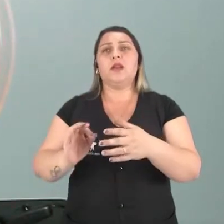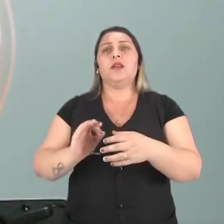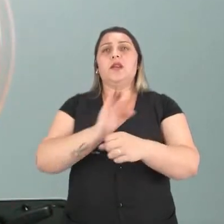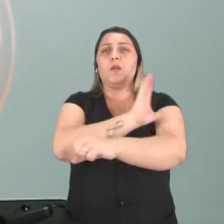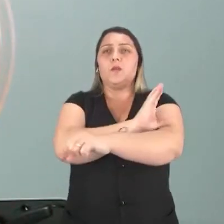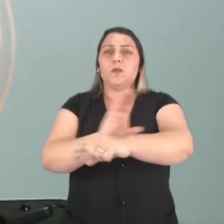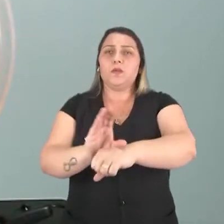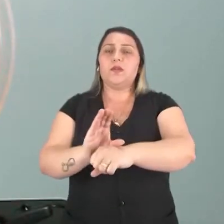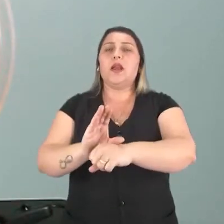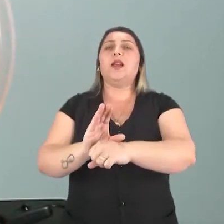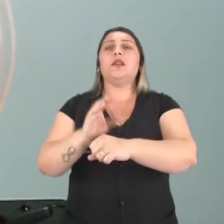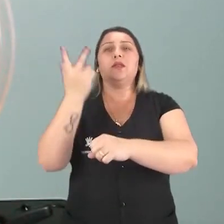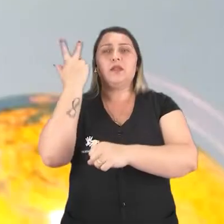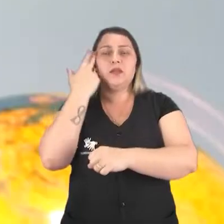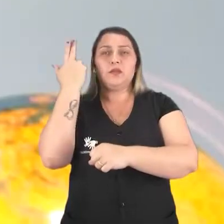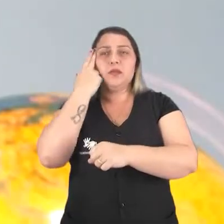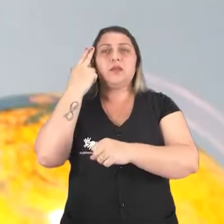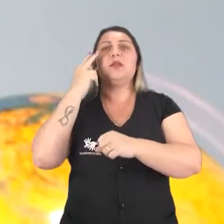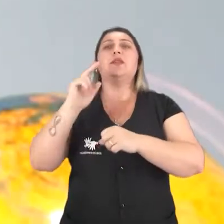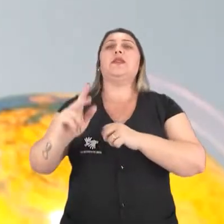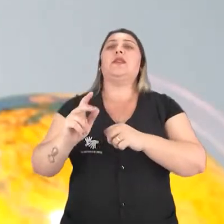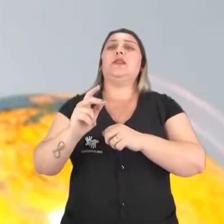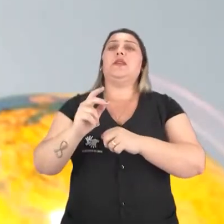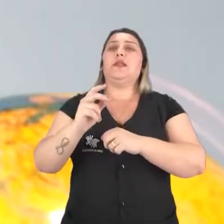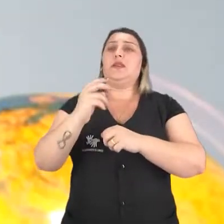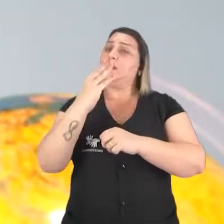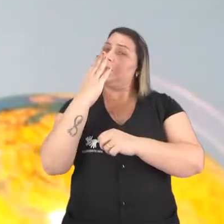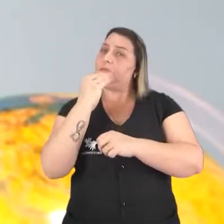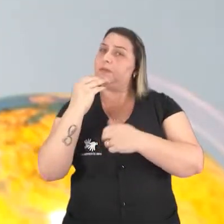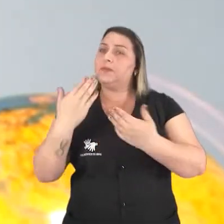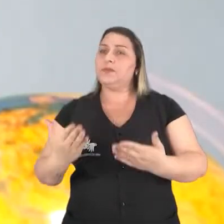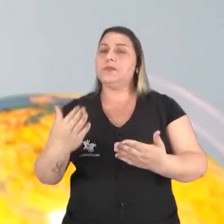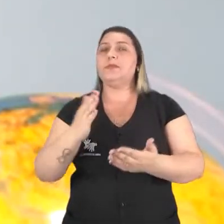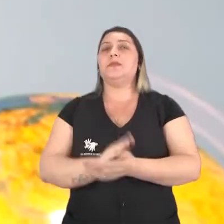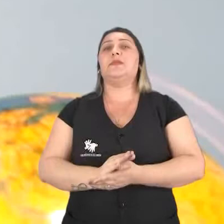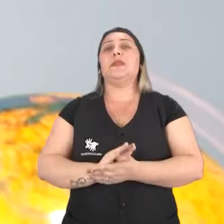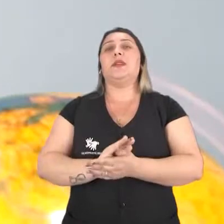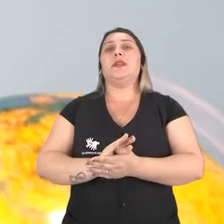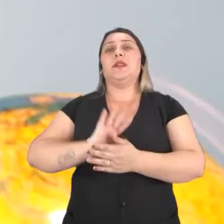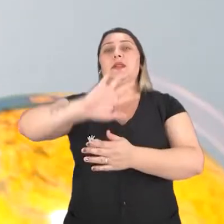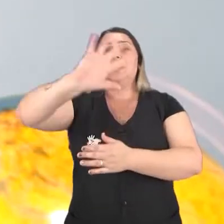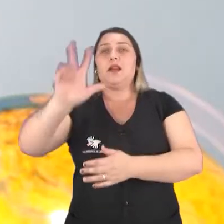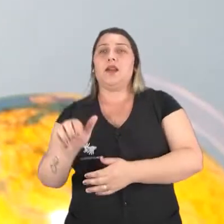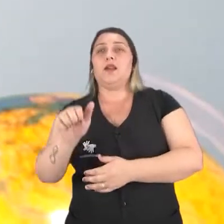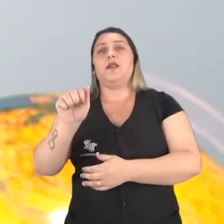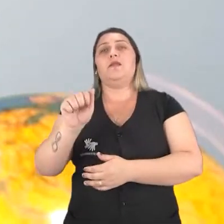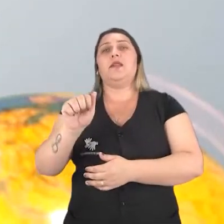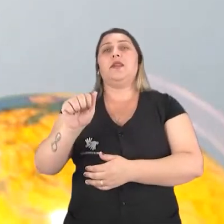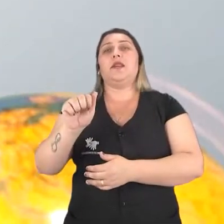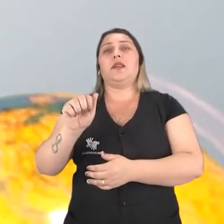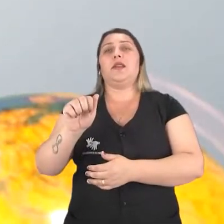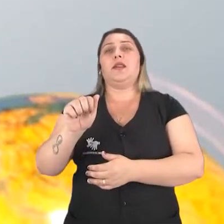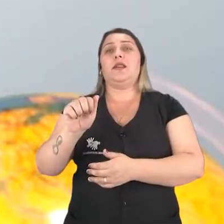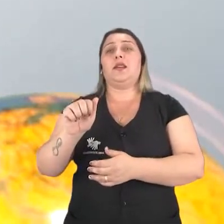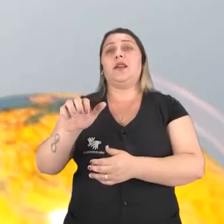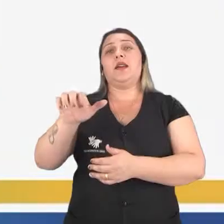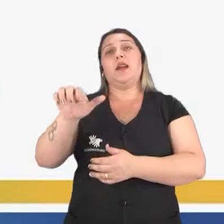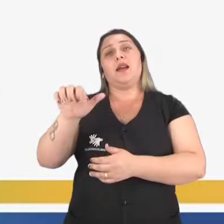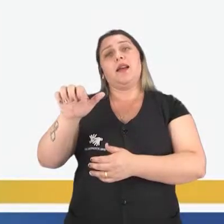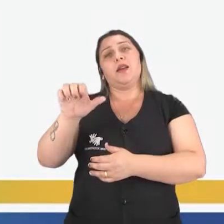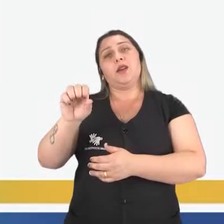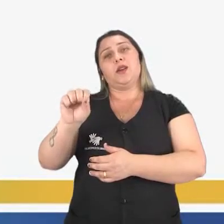alguns aspectos naturais dessa paisagem da África setentrional e da África